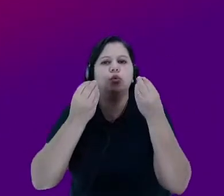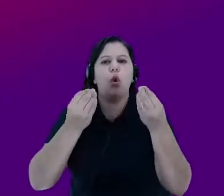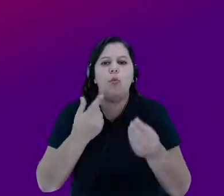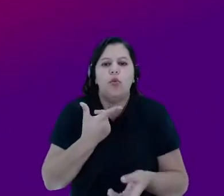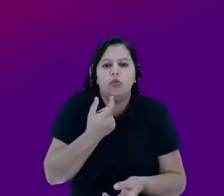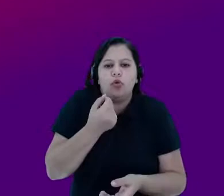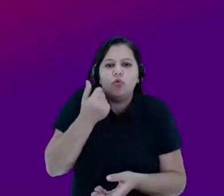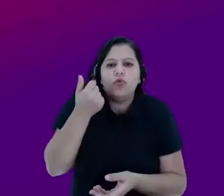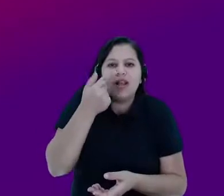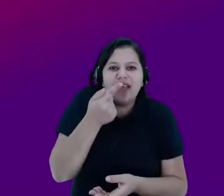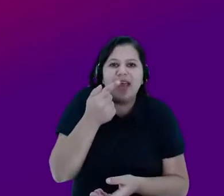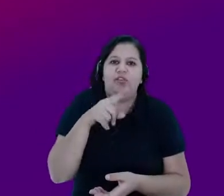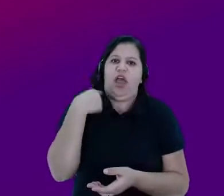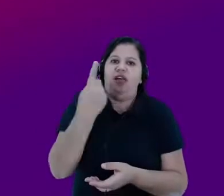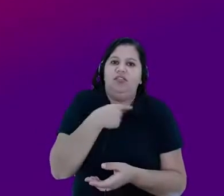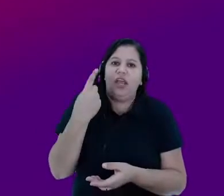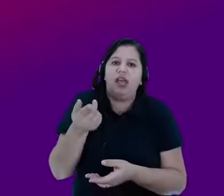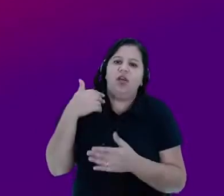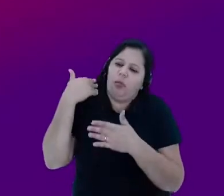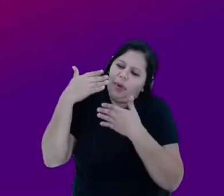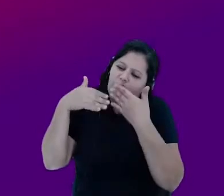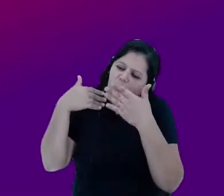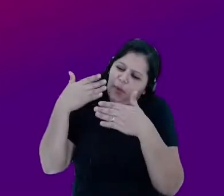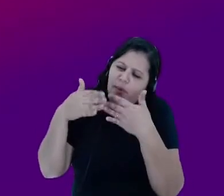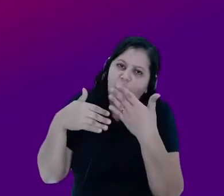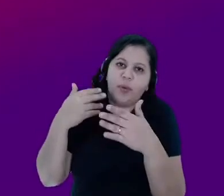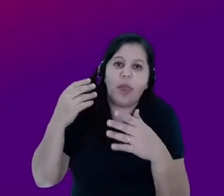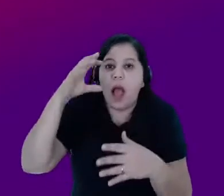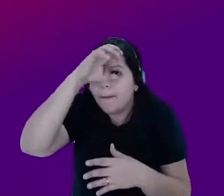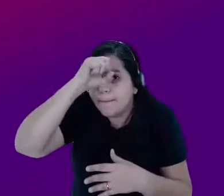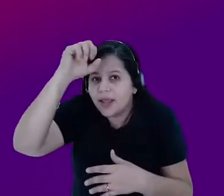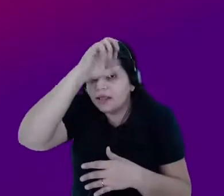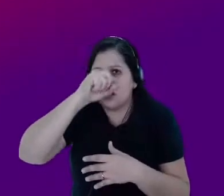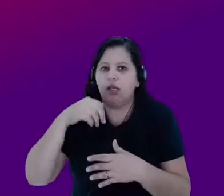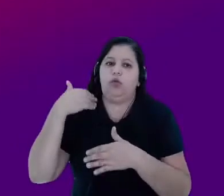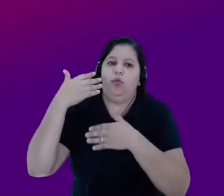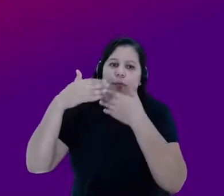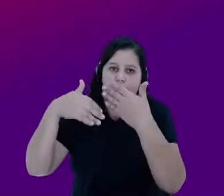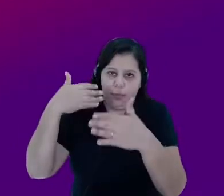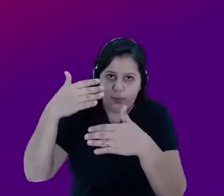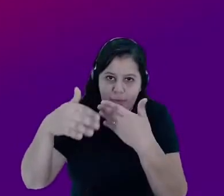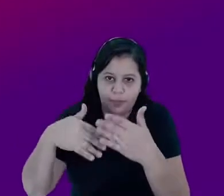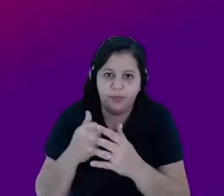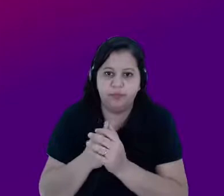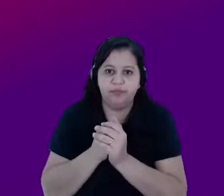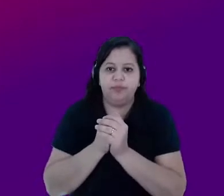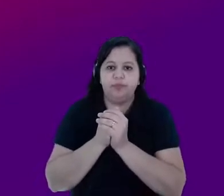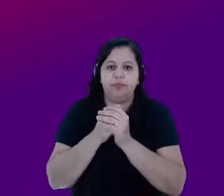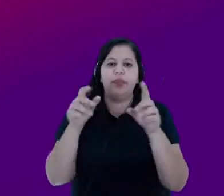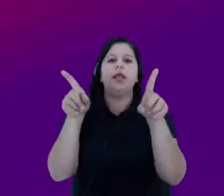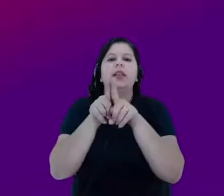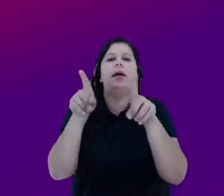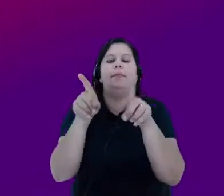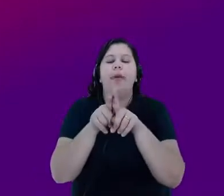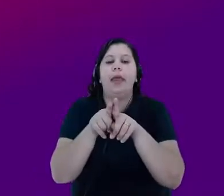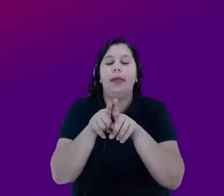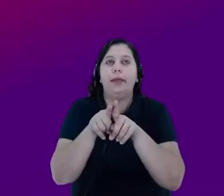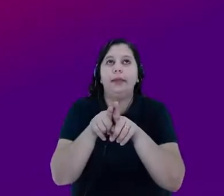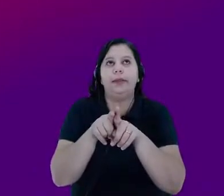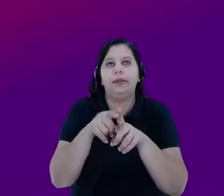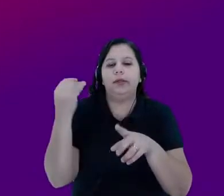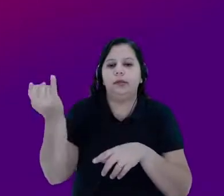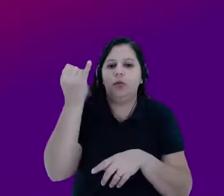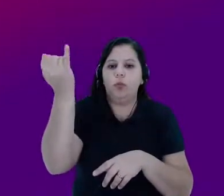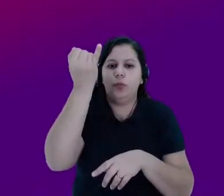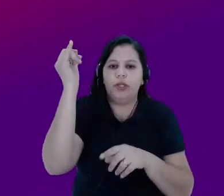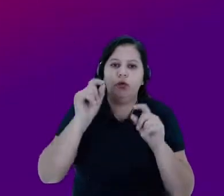de amadurecimento, de desenvolvimento, tá? Outro ponto que é bastante interessante foi o